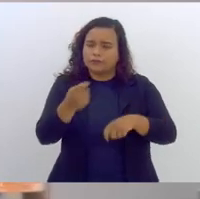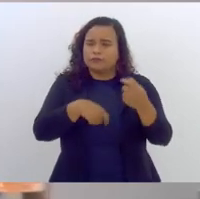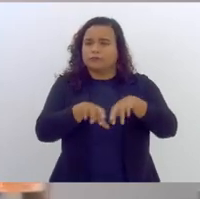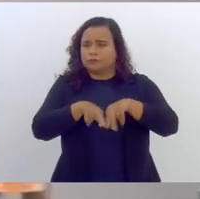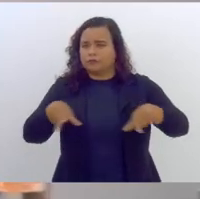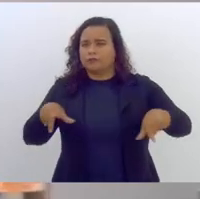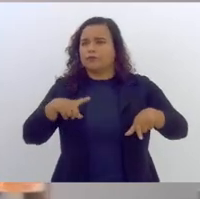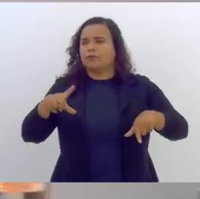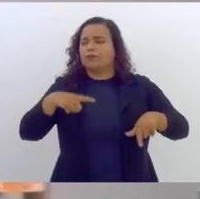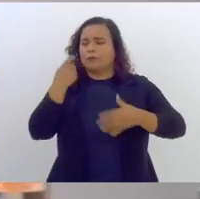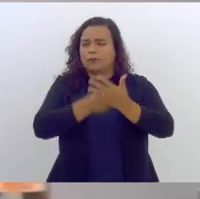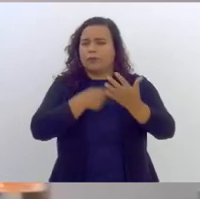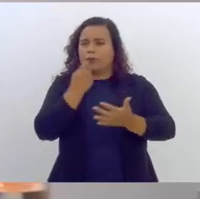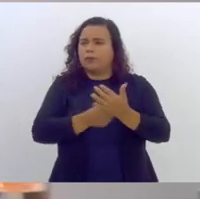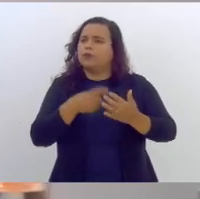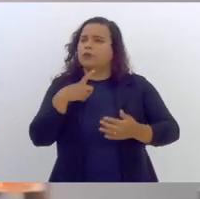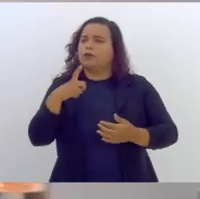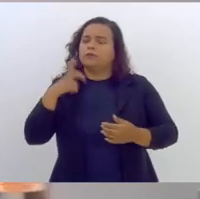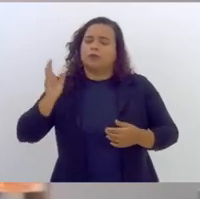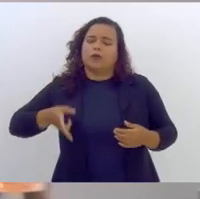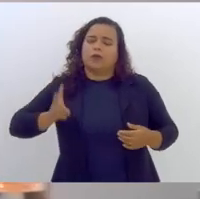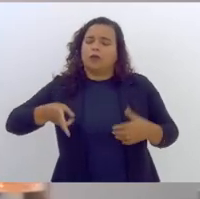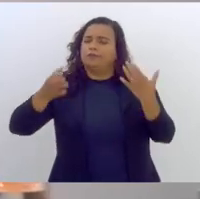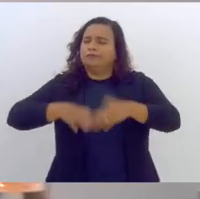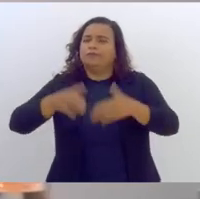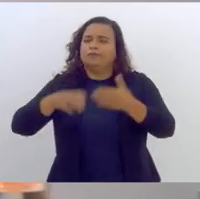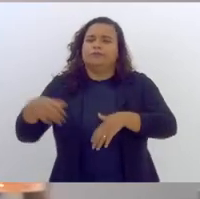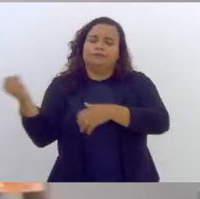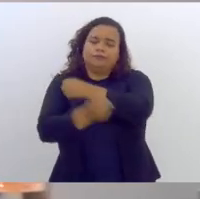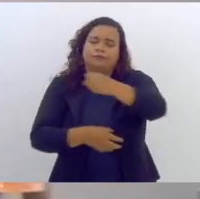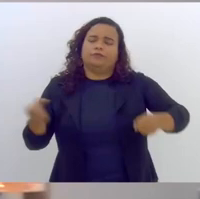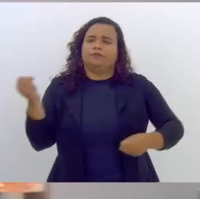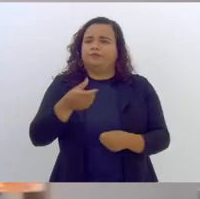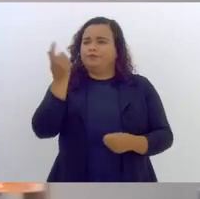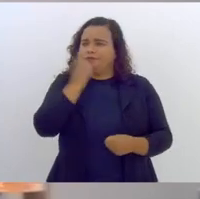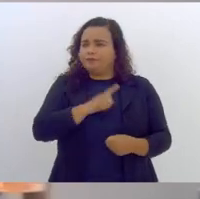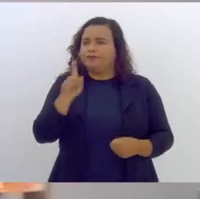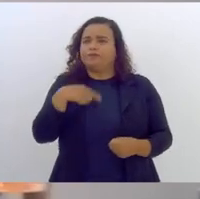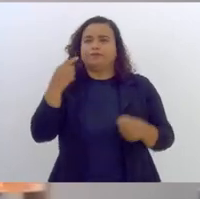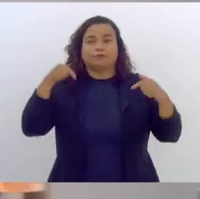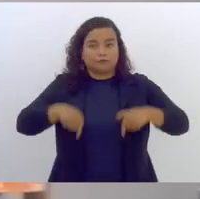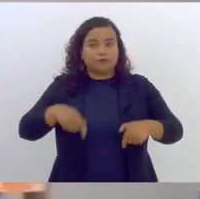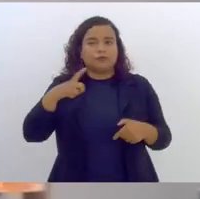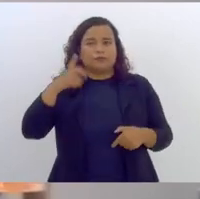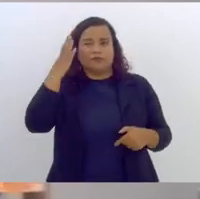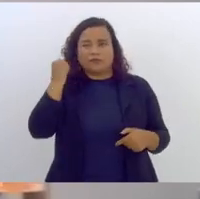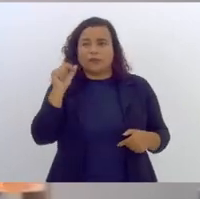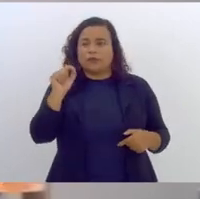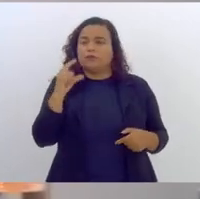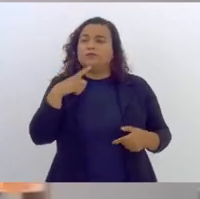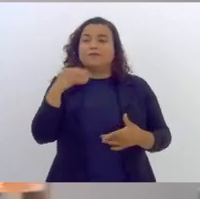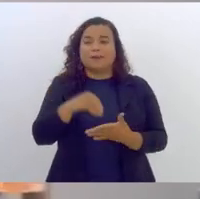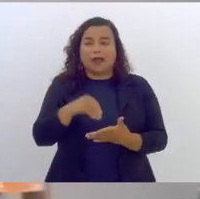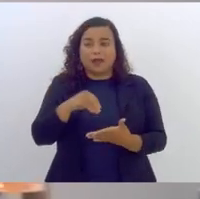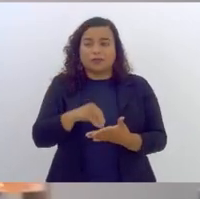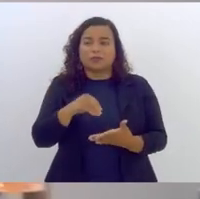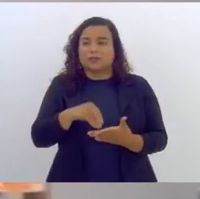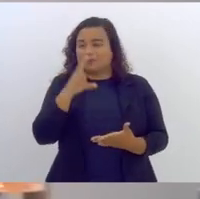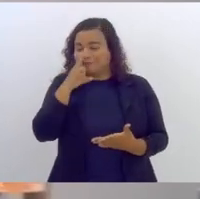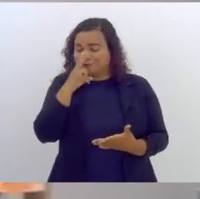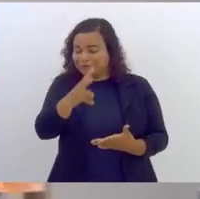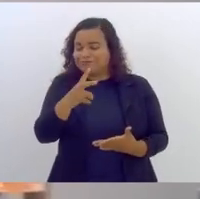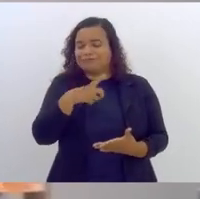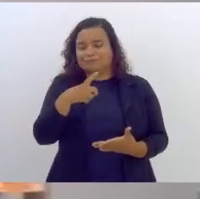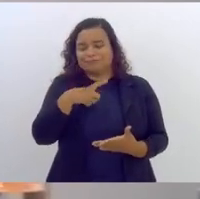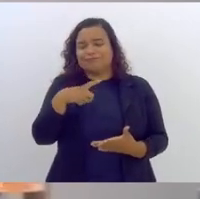sempre lutando sempre por esses concursos públicos eu sei que a gente tem hoje de fato uma carência gigantesca